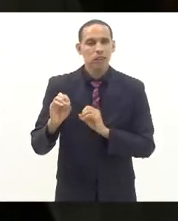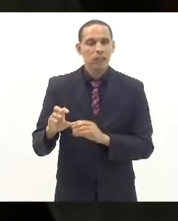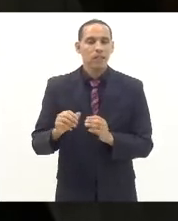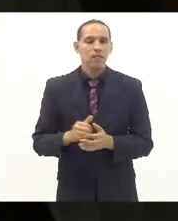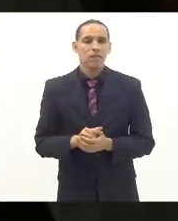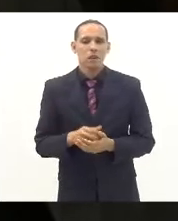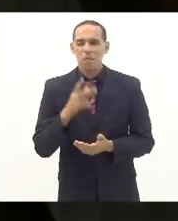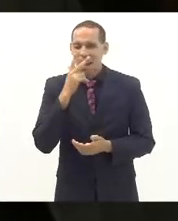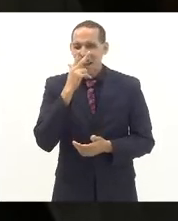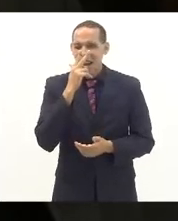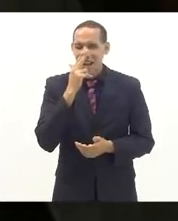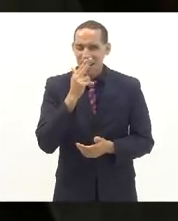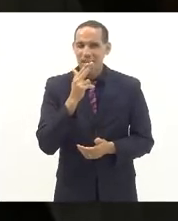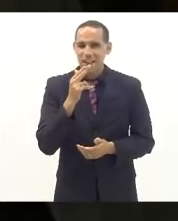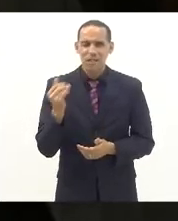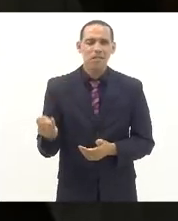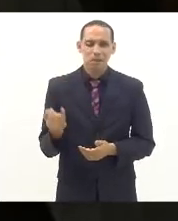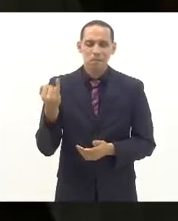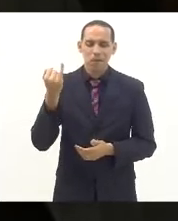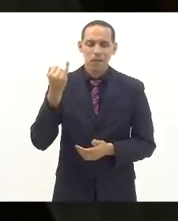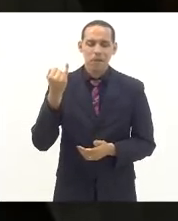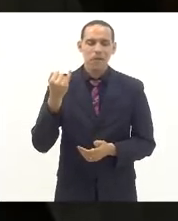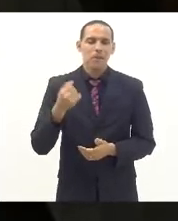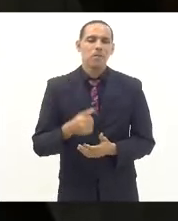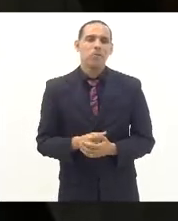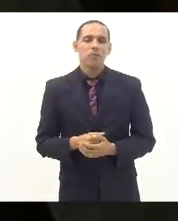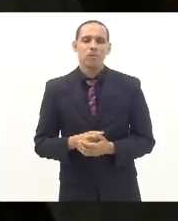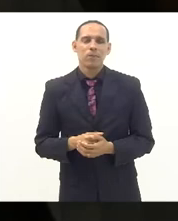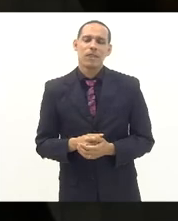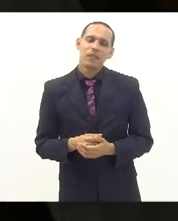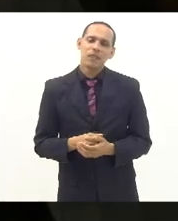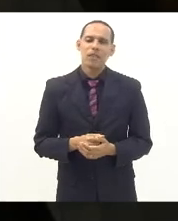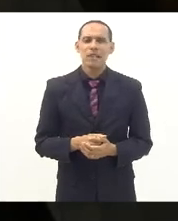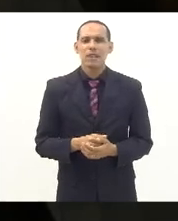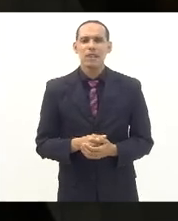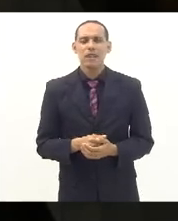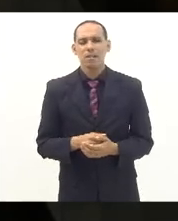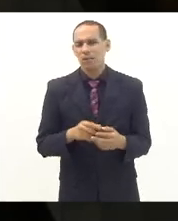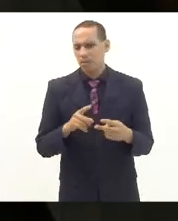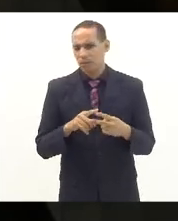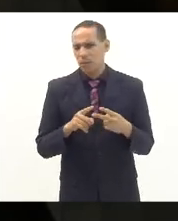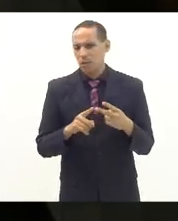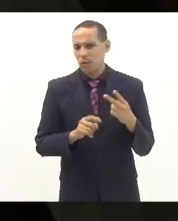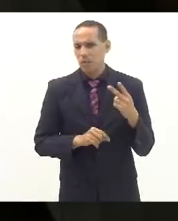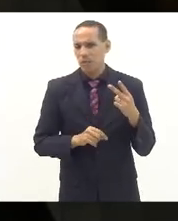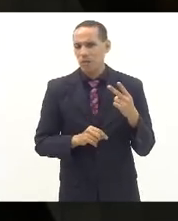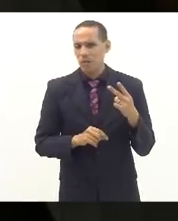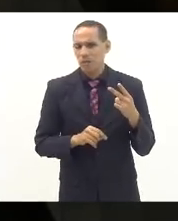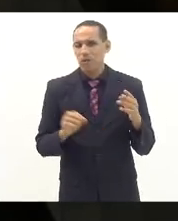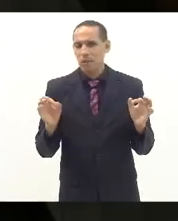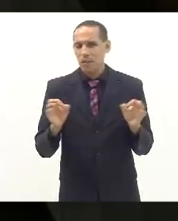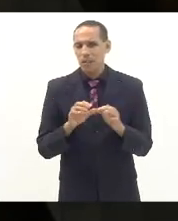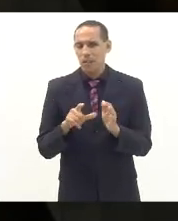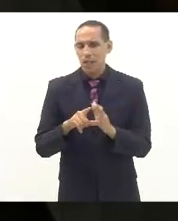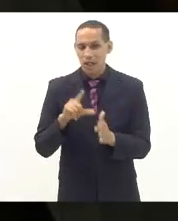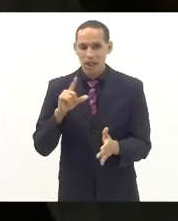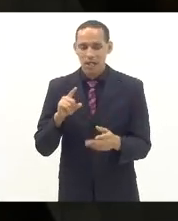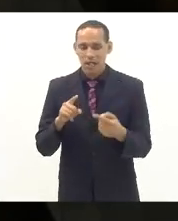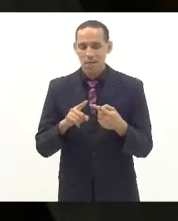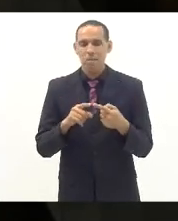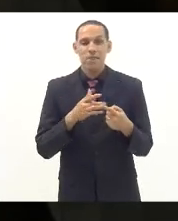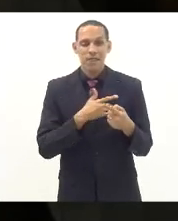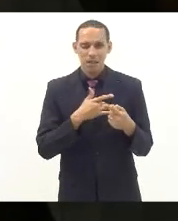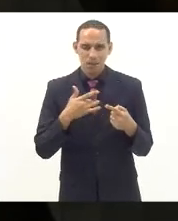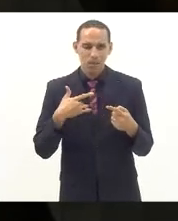me parece importante ressaltar aliás dois duas pontuações terminar te ajudo que outro da